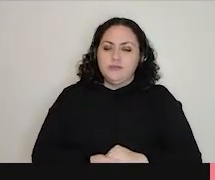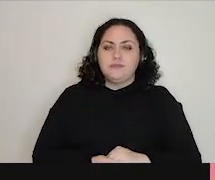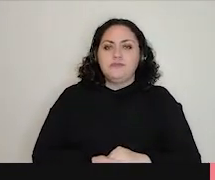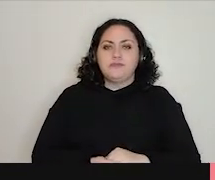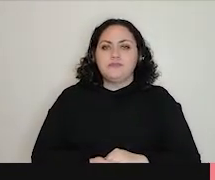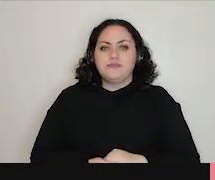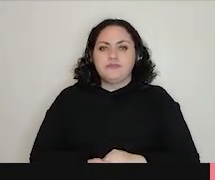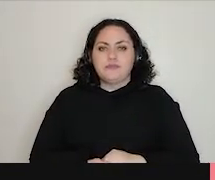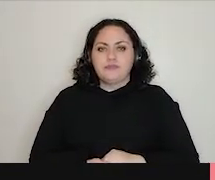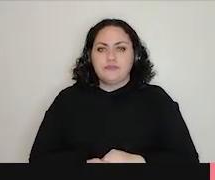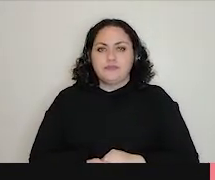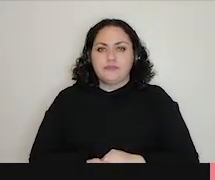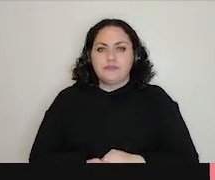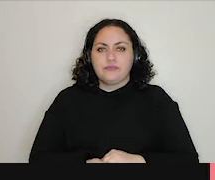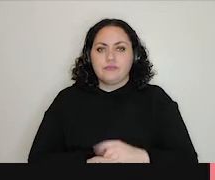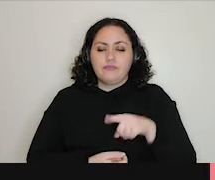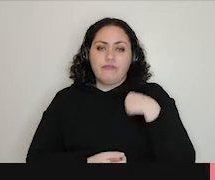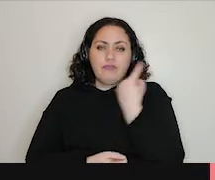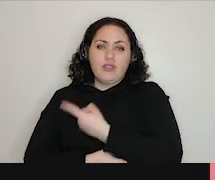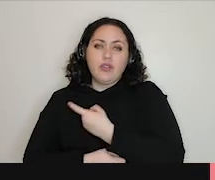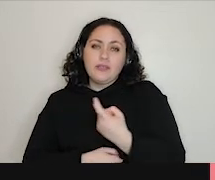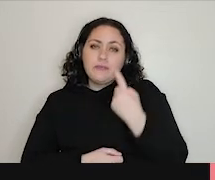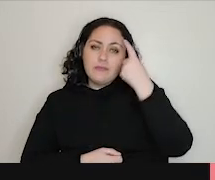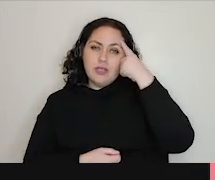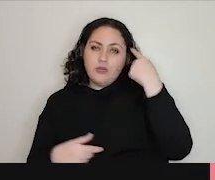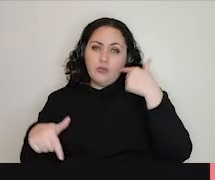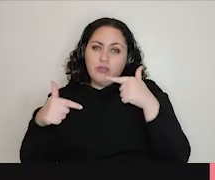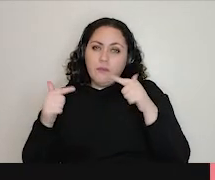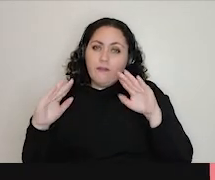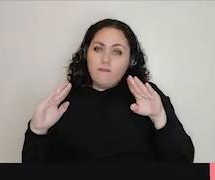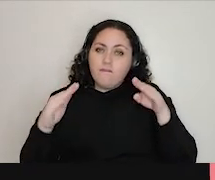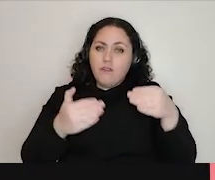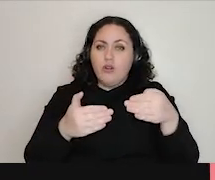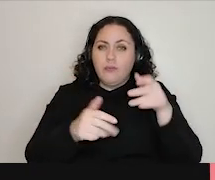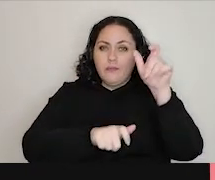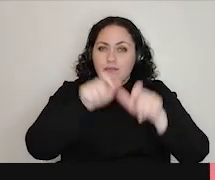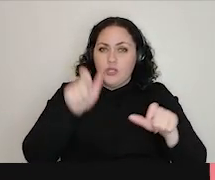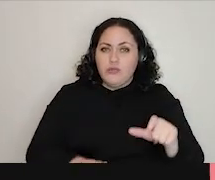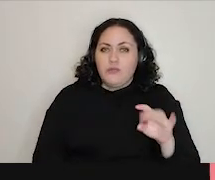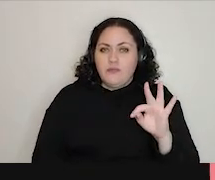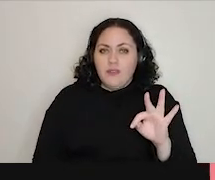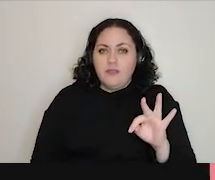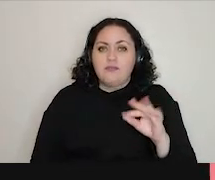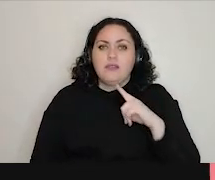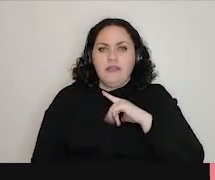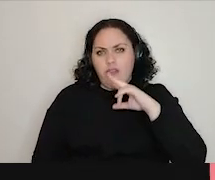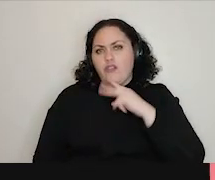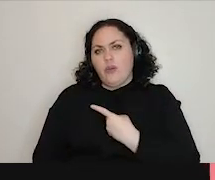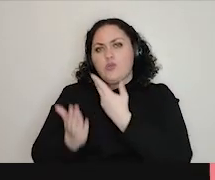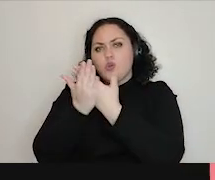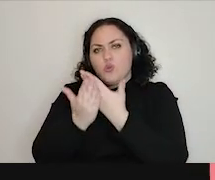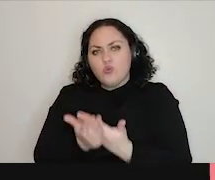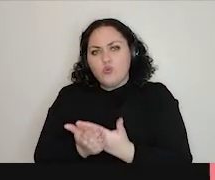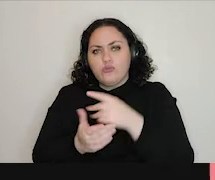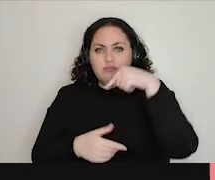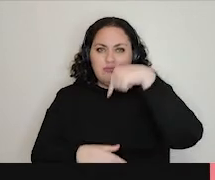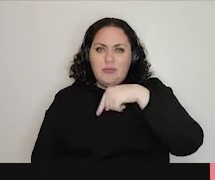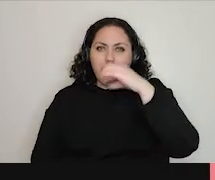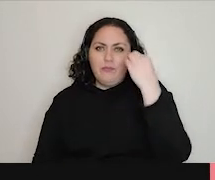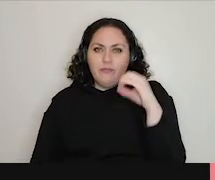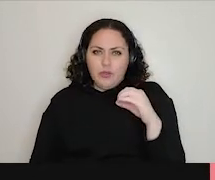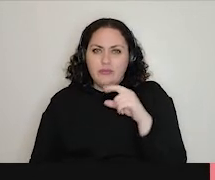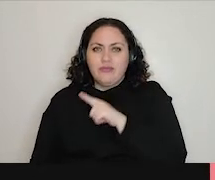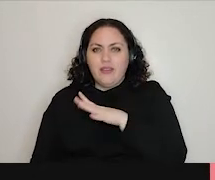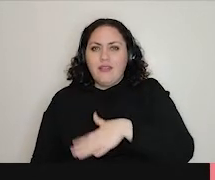pensar um serviço que é voltado para essas pessoas, reconhecendo um estudo que foi realizado aqui em Porto Alegre, né, pela Área